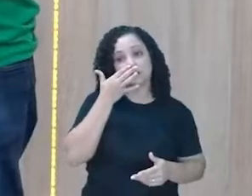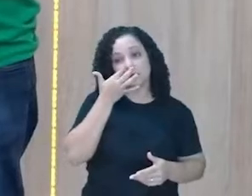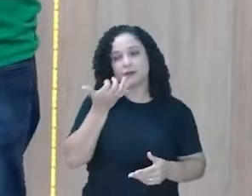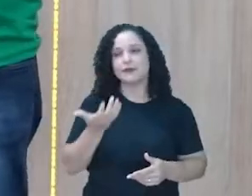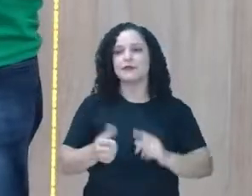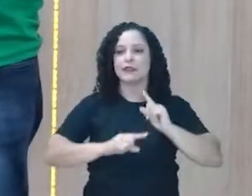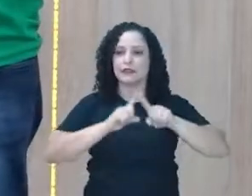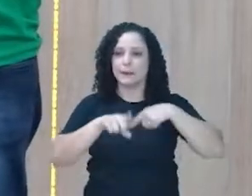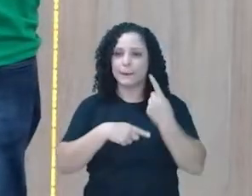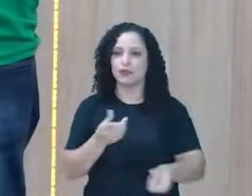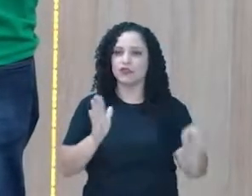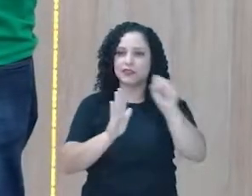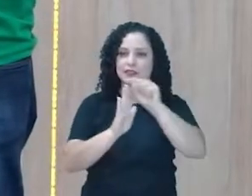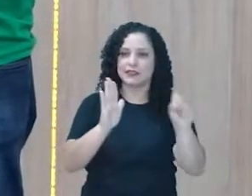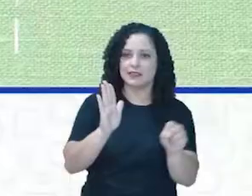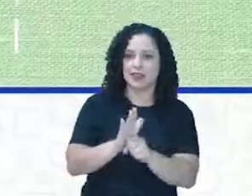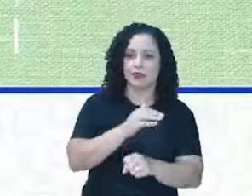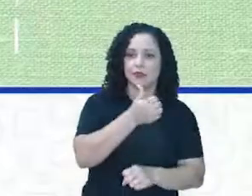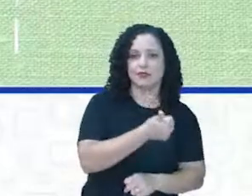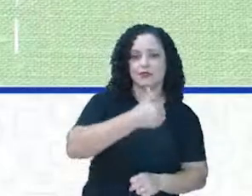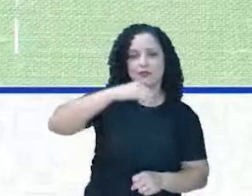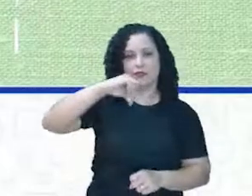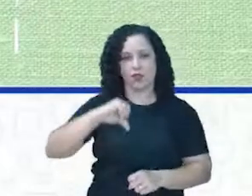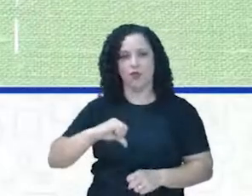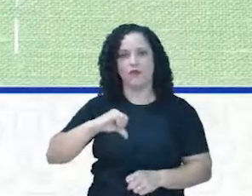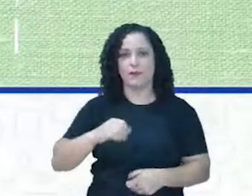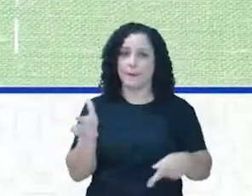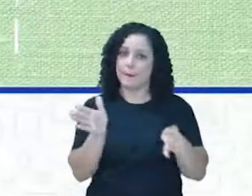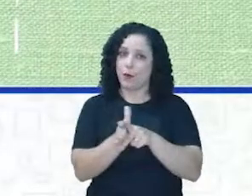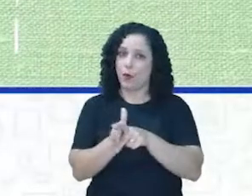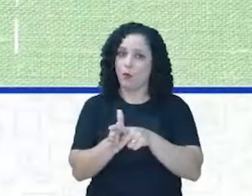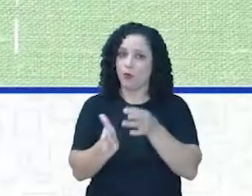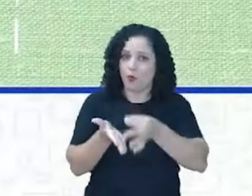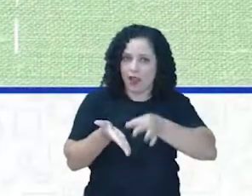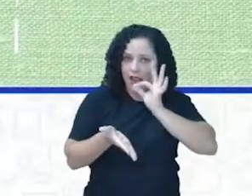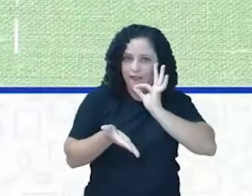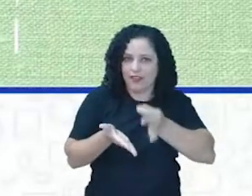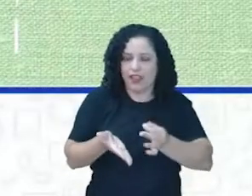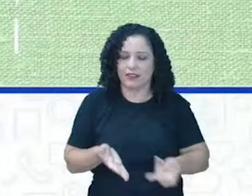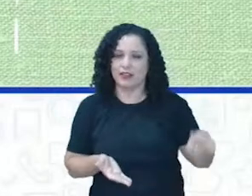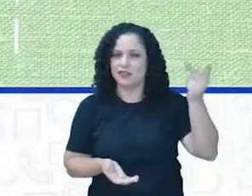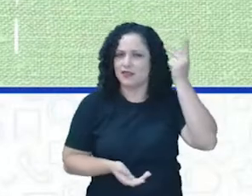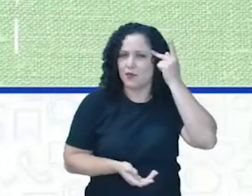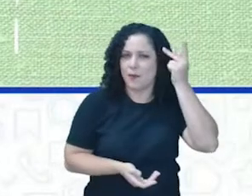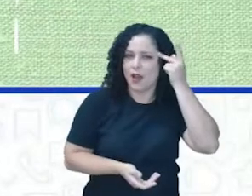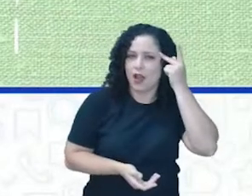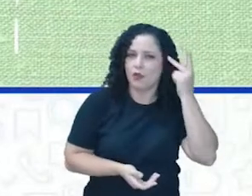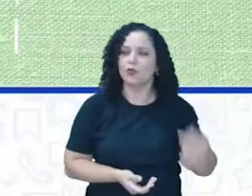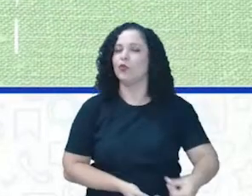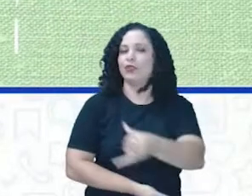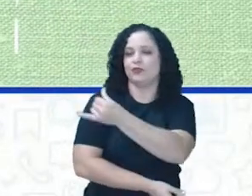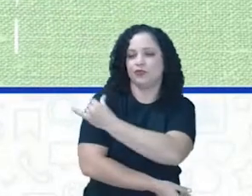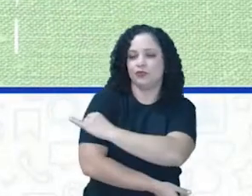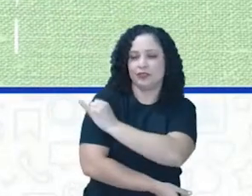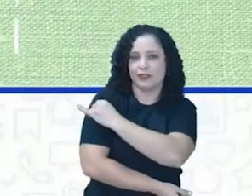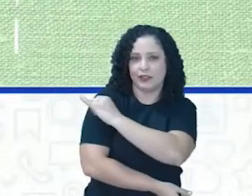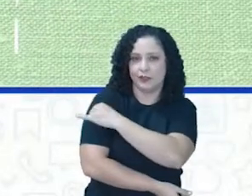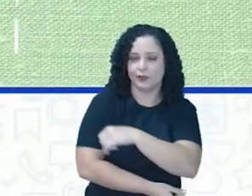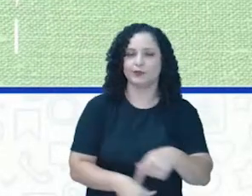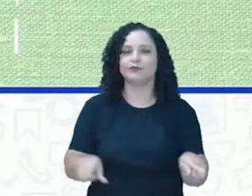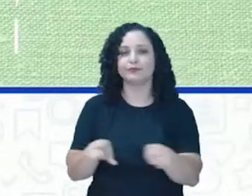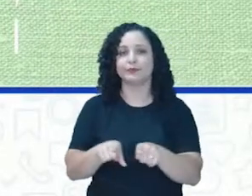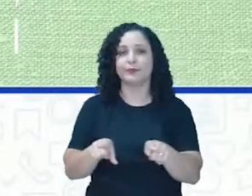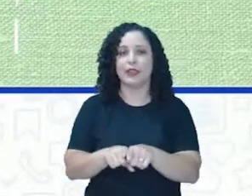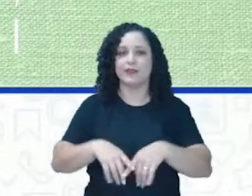desbravado. Depois, a cafeicultura, que vai ser no sudeste, São Paulo e Rio de Janeiro, que